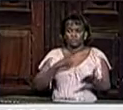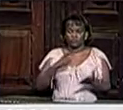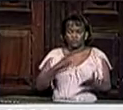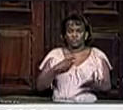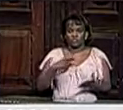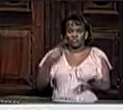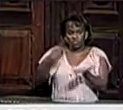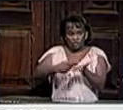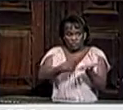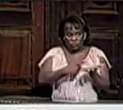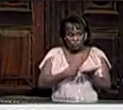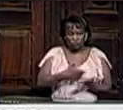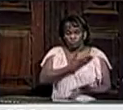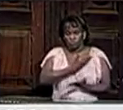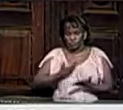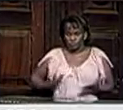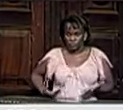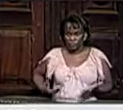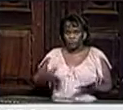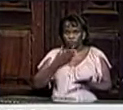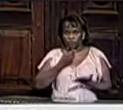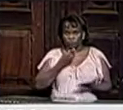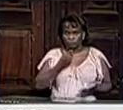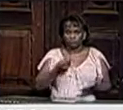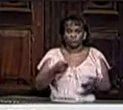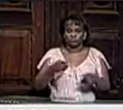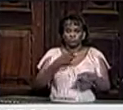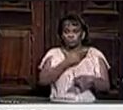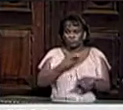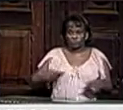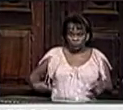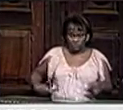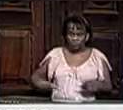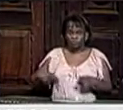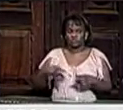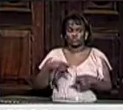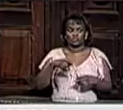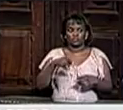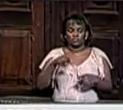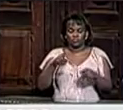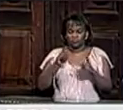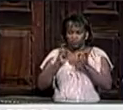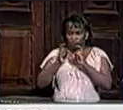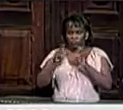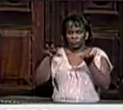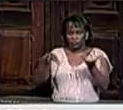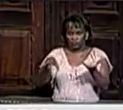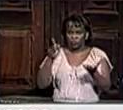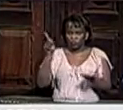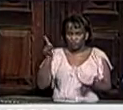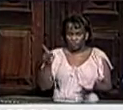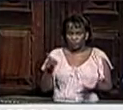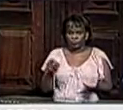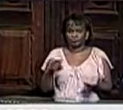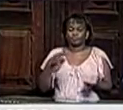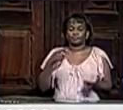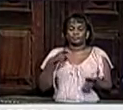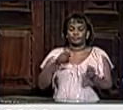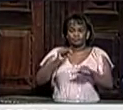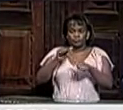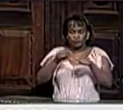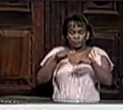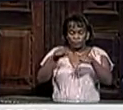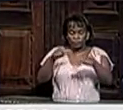um acordo de governadores com o presidente da República, o Congresso Nacional, que aquela